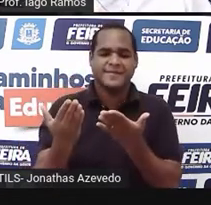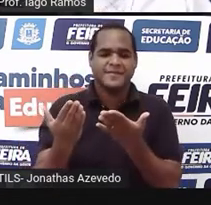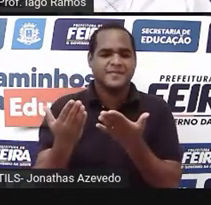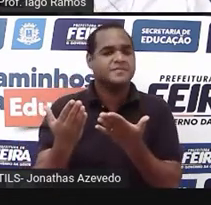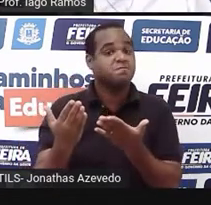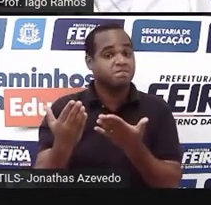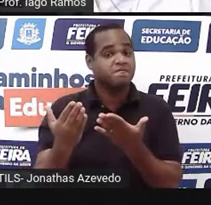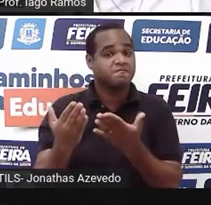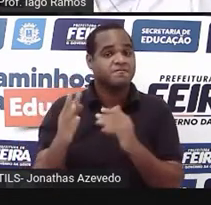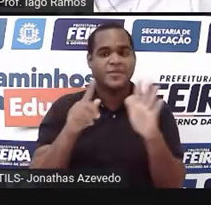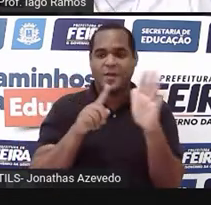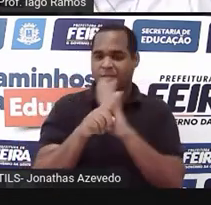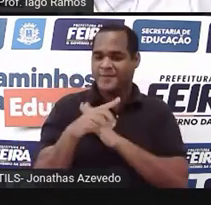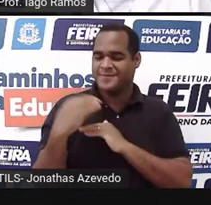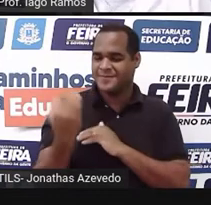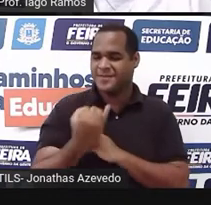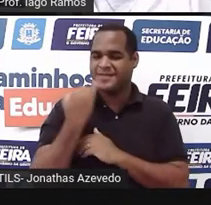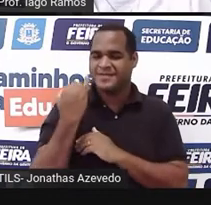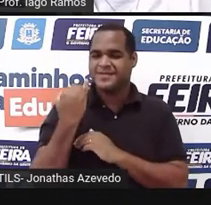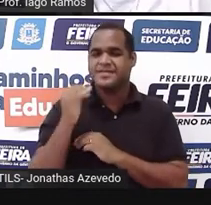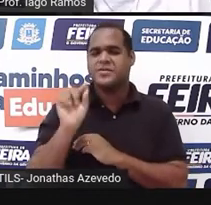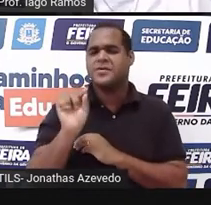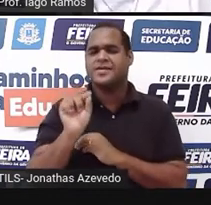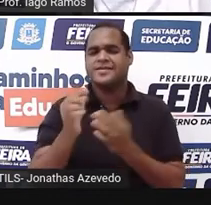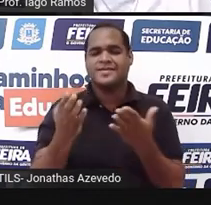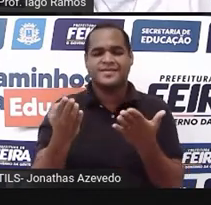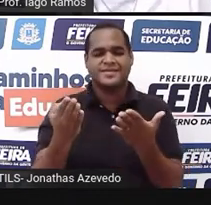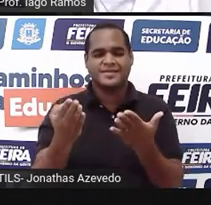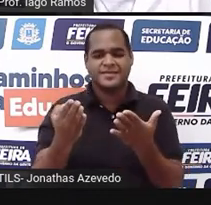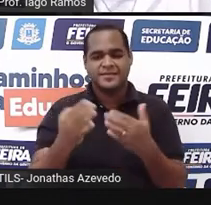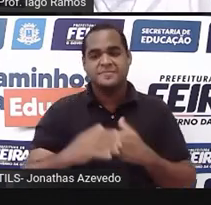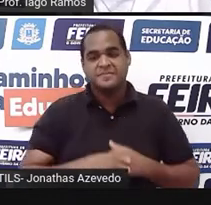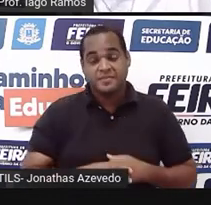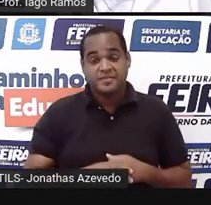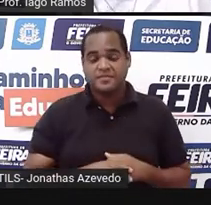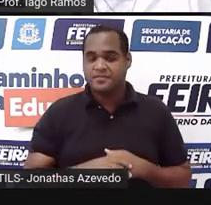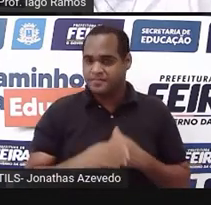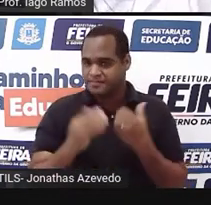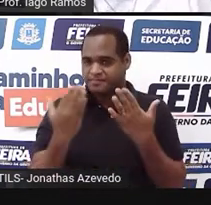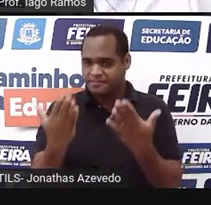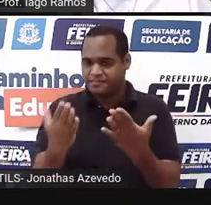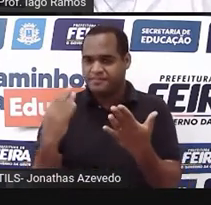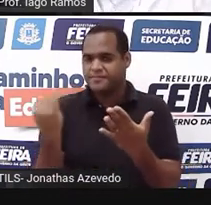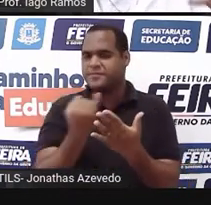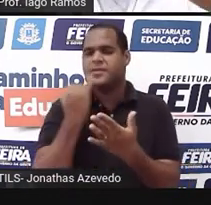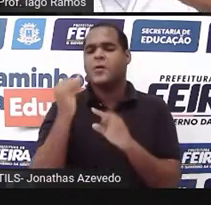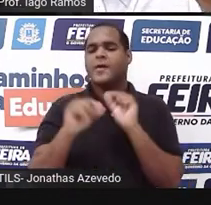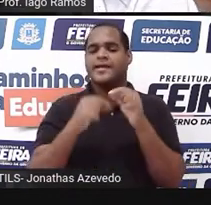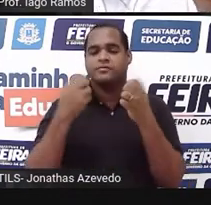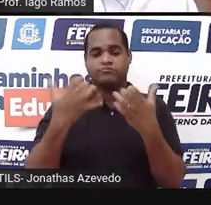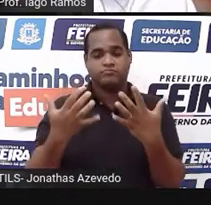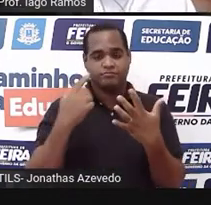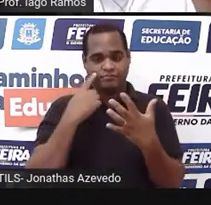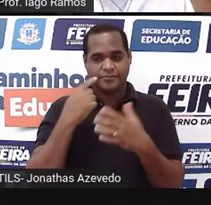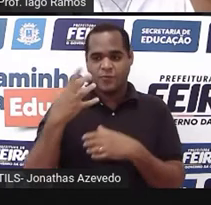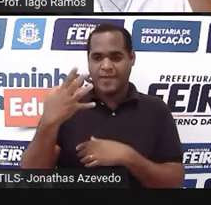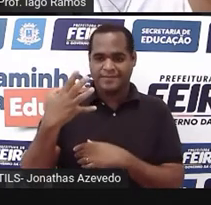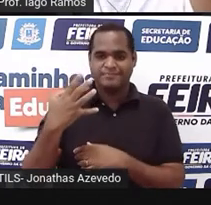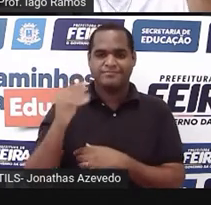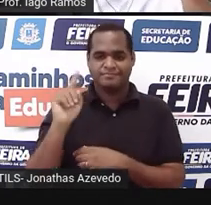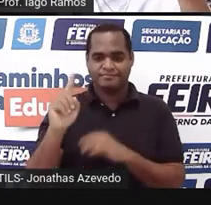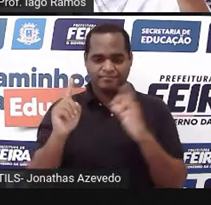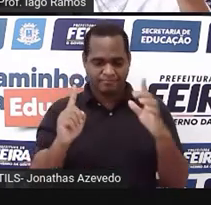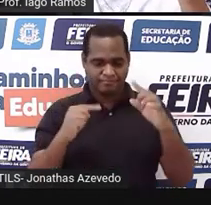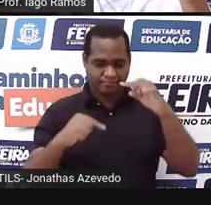essa essa pergunta interessante o que é um trapézio a o trapézio é um quadrilátero 4 lados